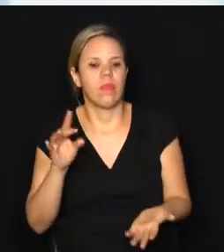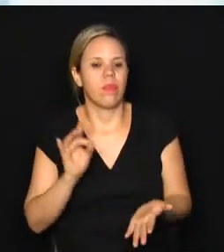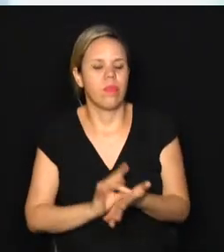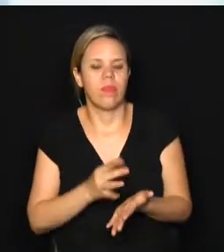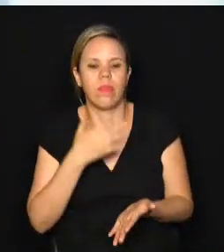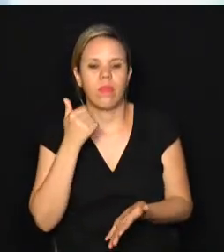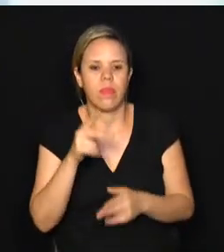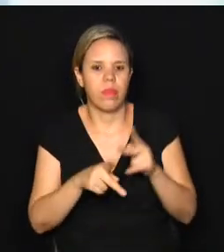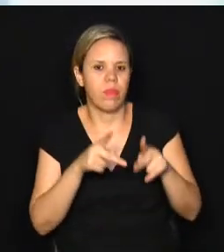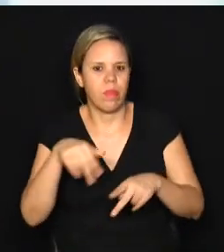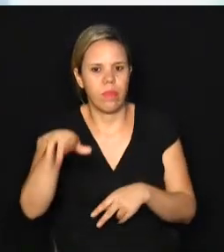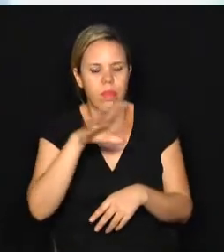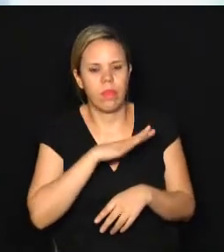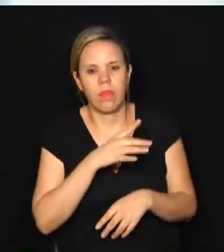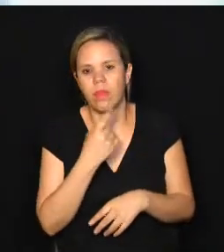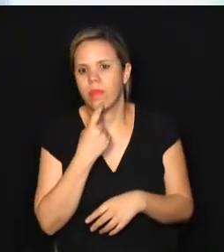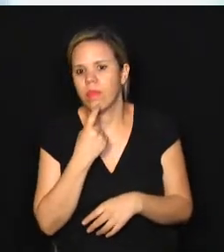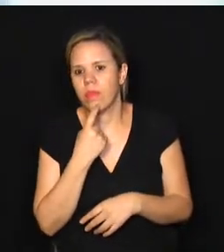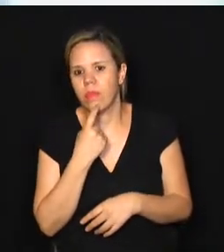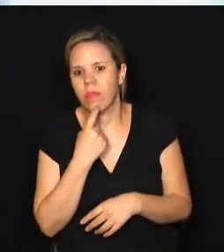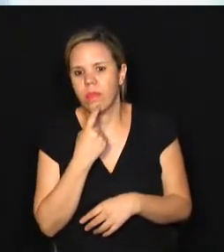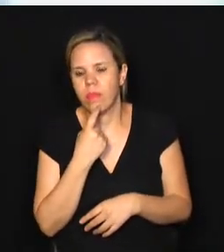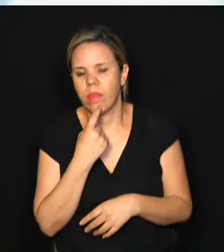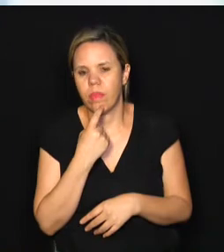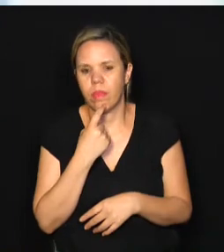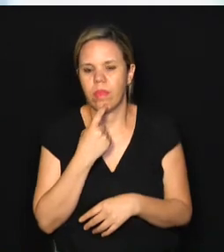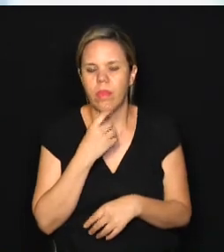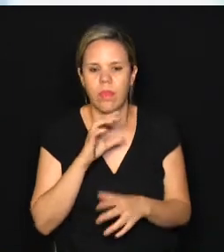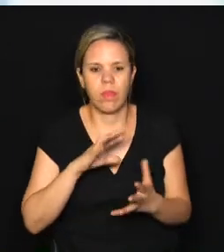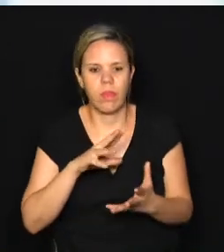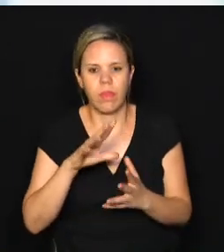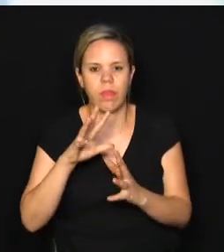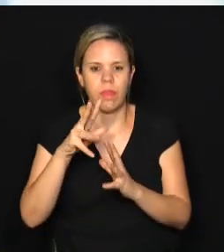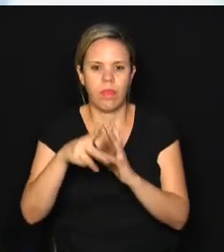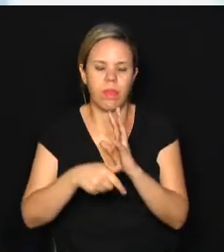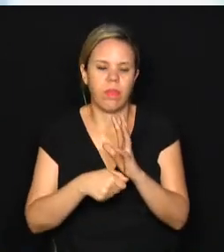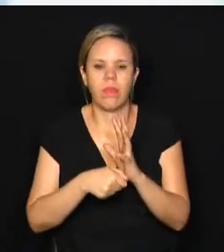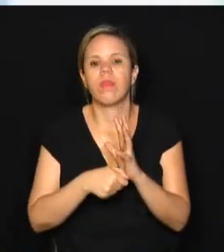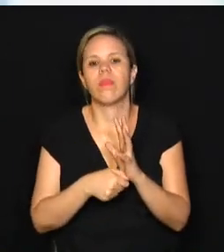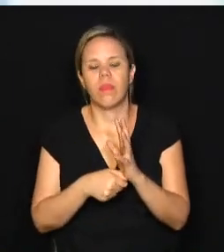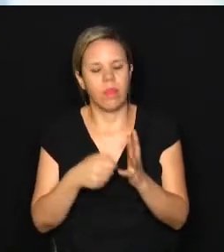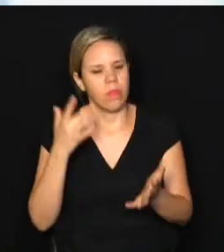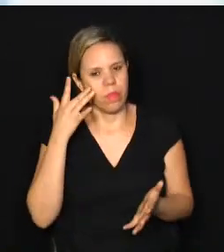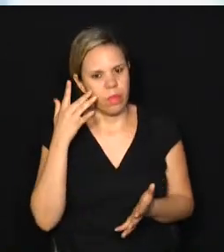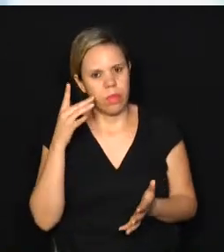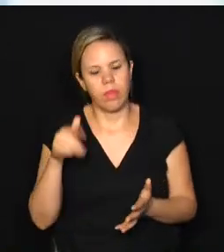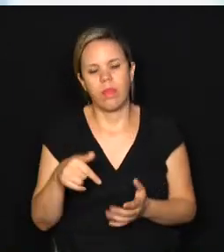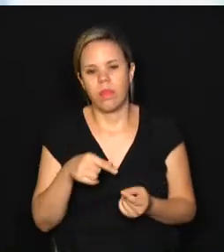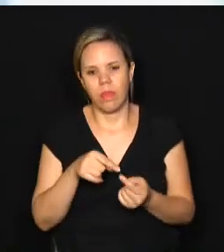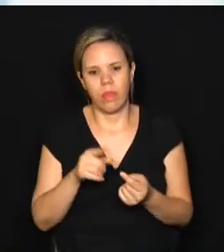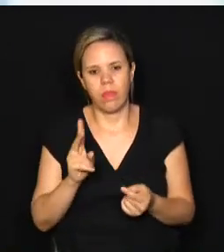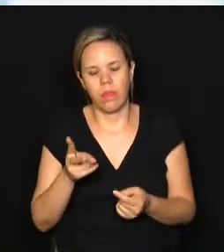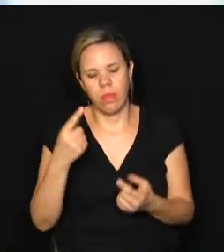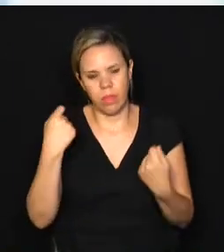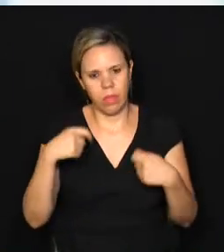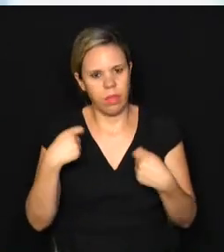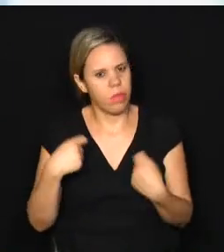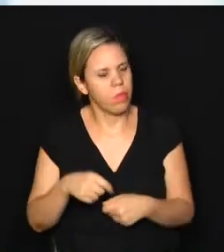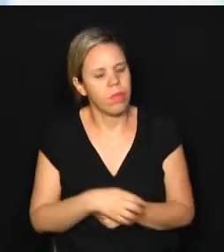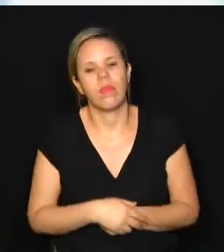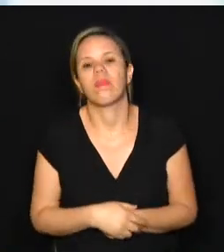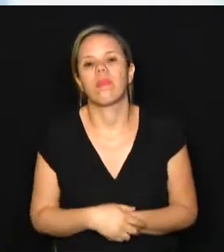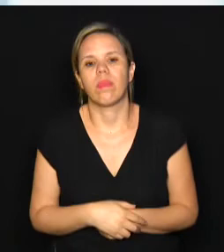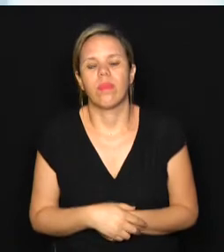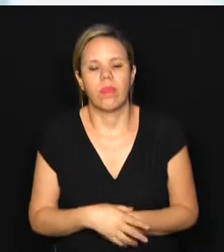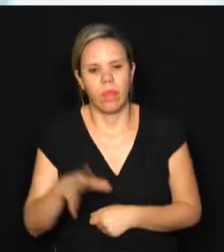para a população de Campinas e para o meio ambiente, né? Então, eu acho que aí nesse sentido a gente sempre precisa